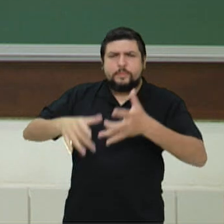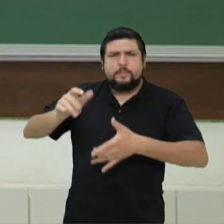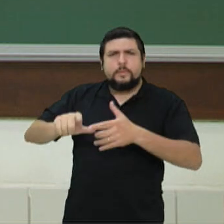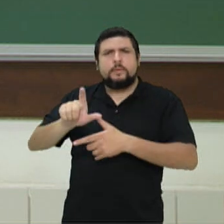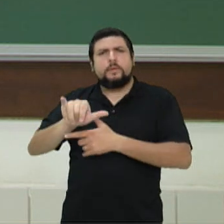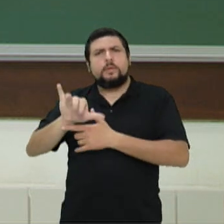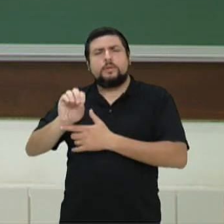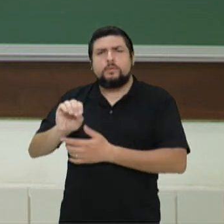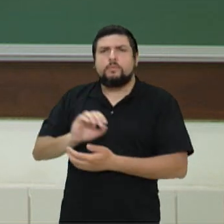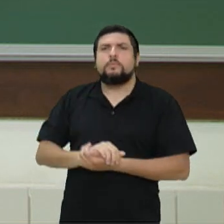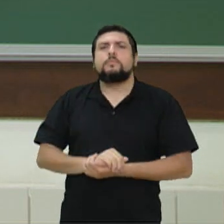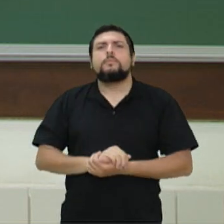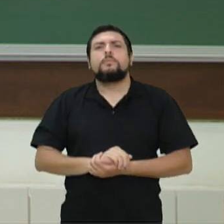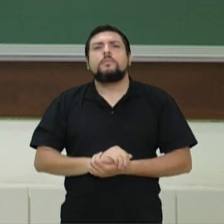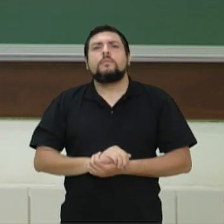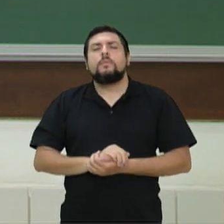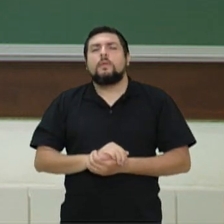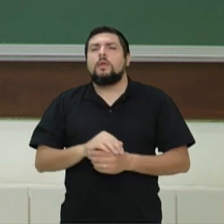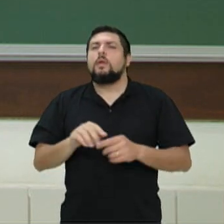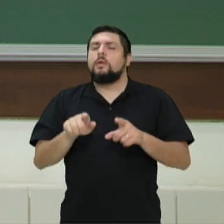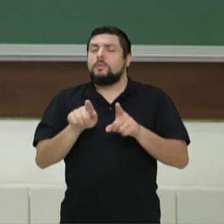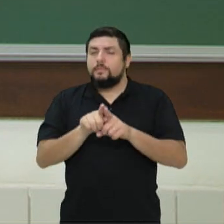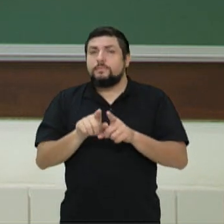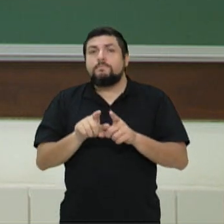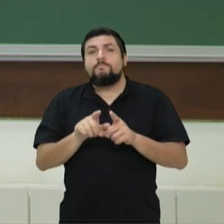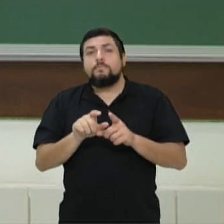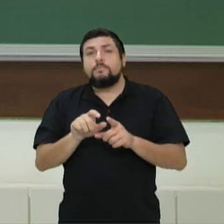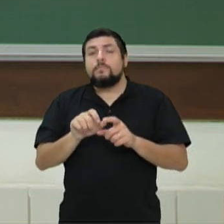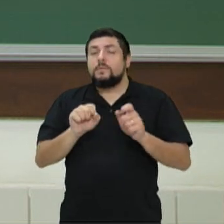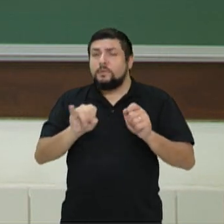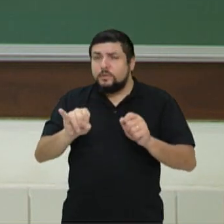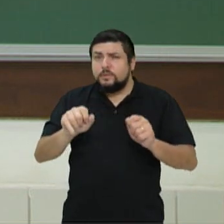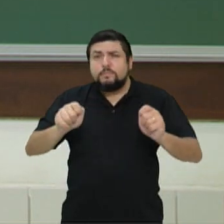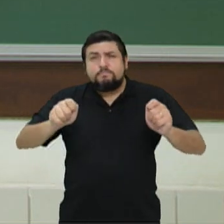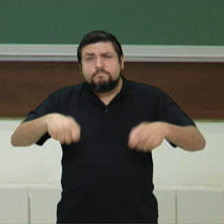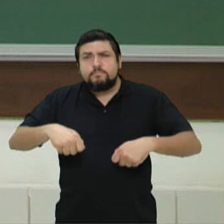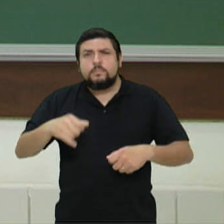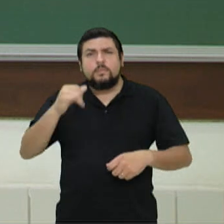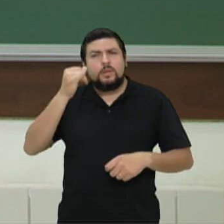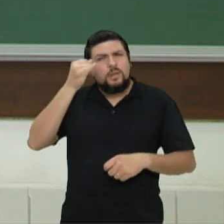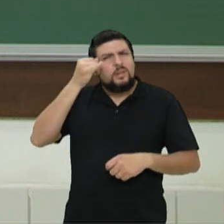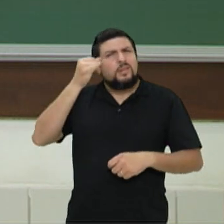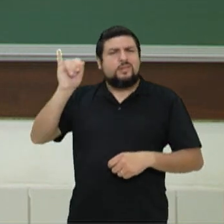né? Então, assim, o que nós pudermos evitar, né? Comprar